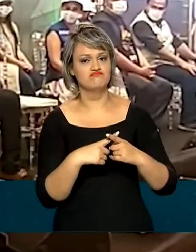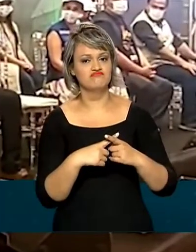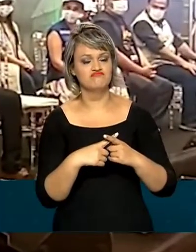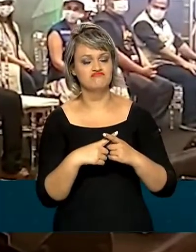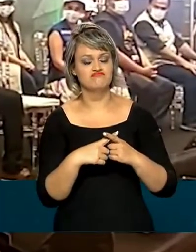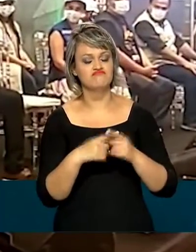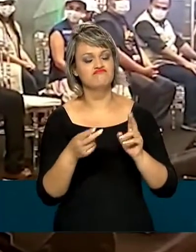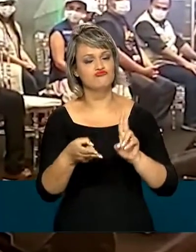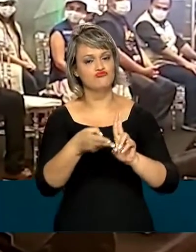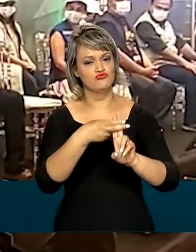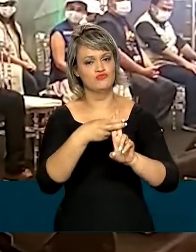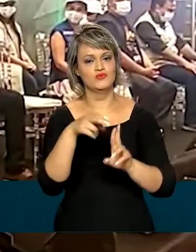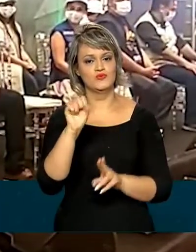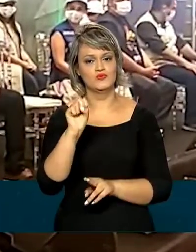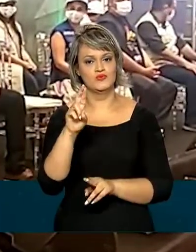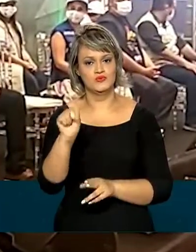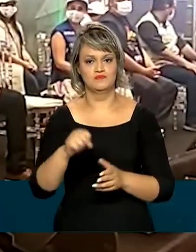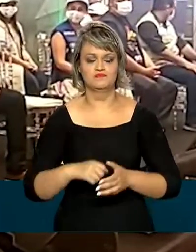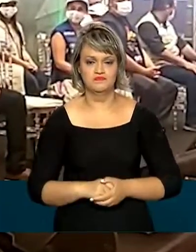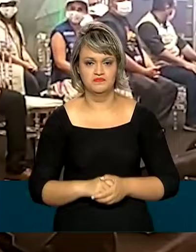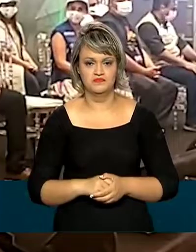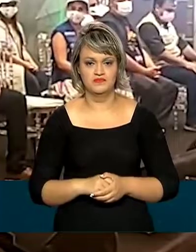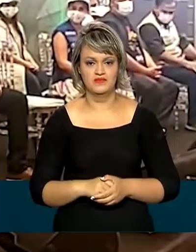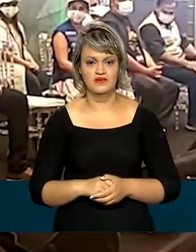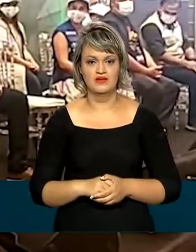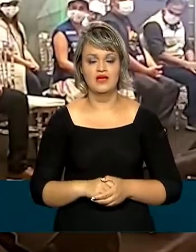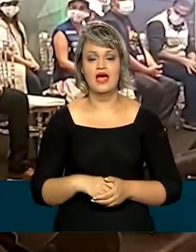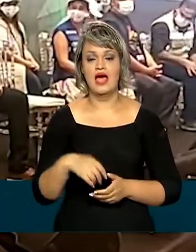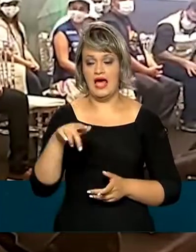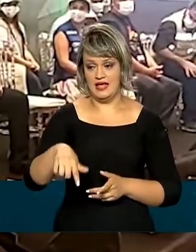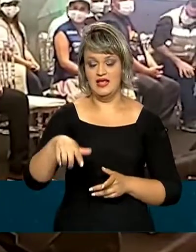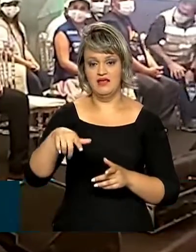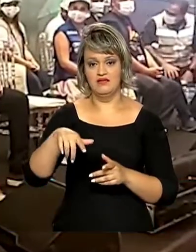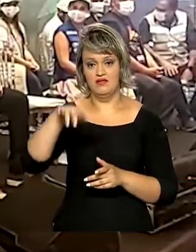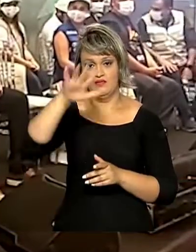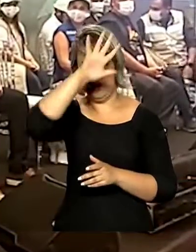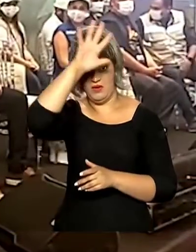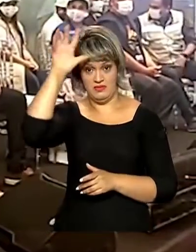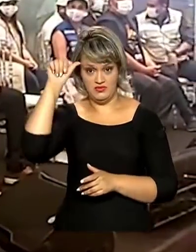Sistema Único de Saúde. Assim como o Amazonas,